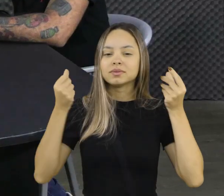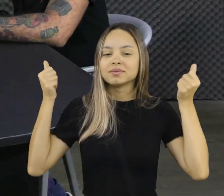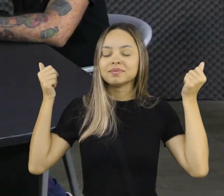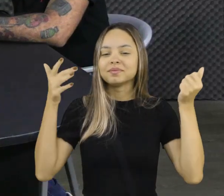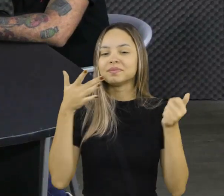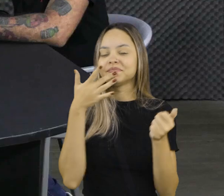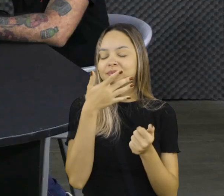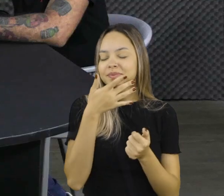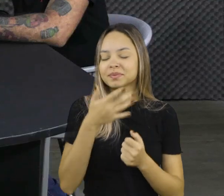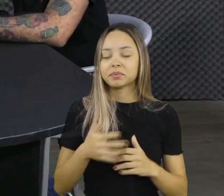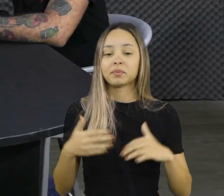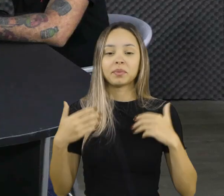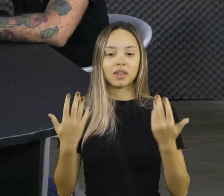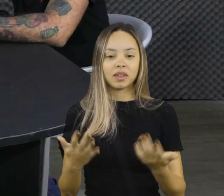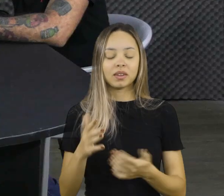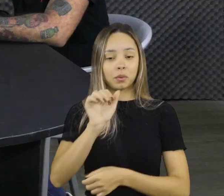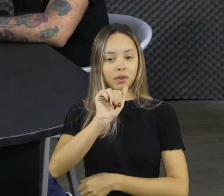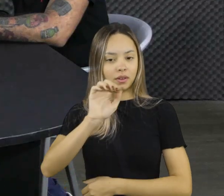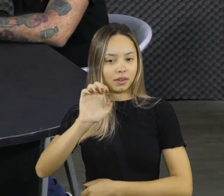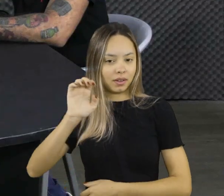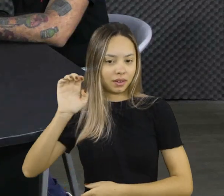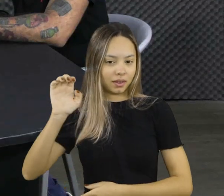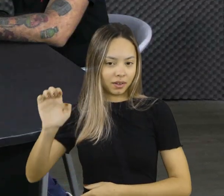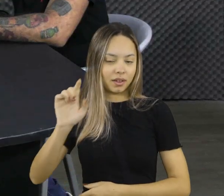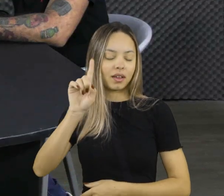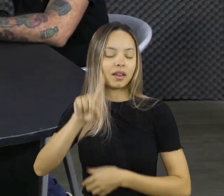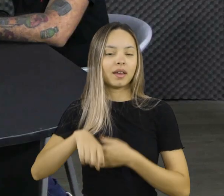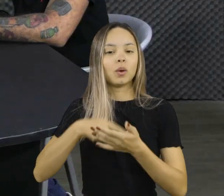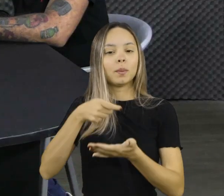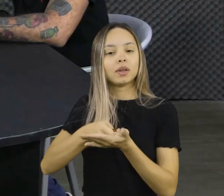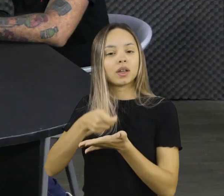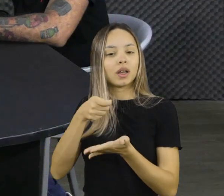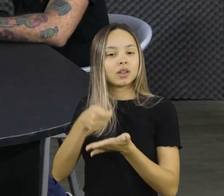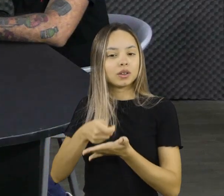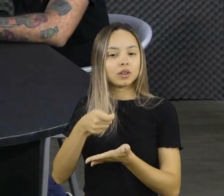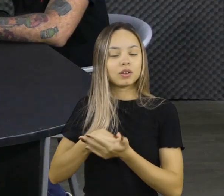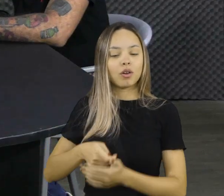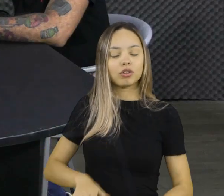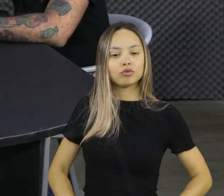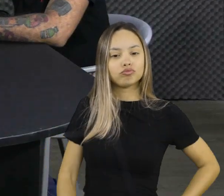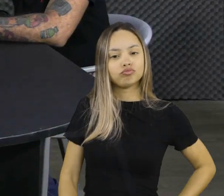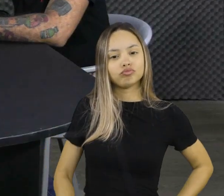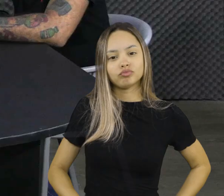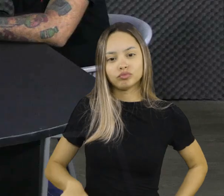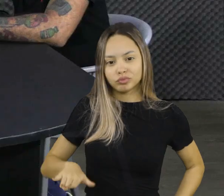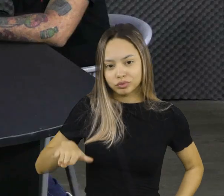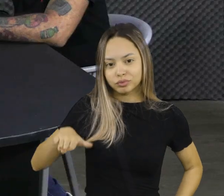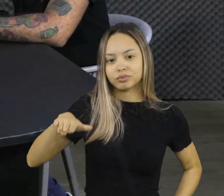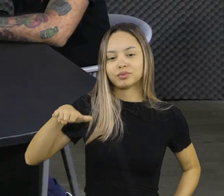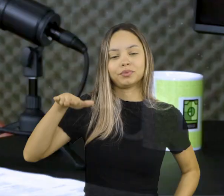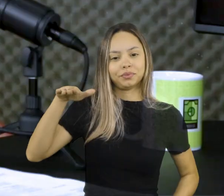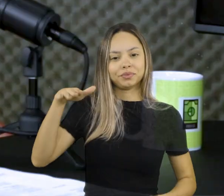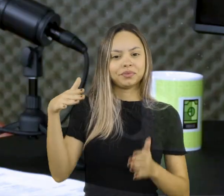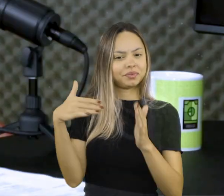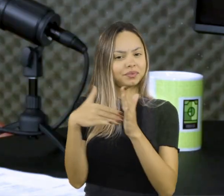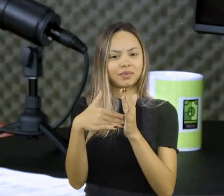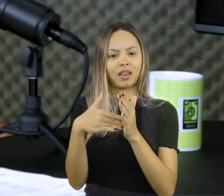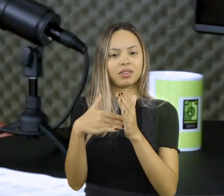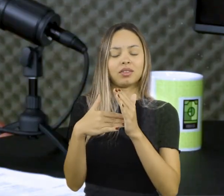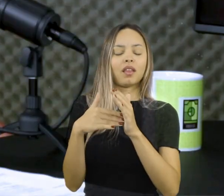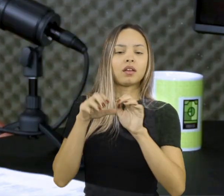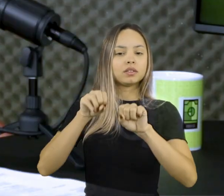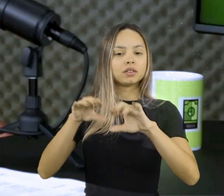o atendimento educacional especializado, ele é obrigatório desde a educação infantil até o ensino